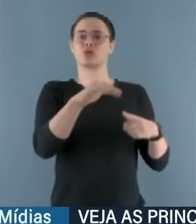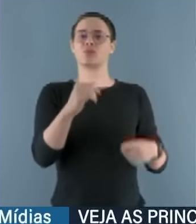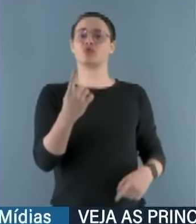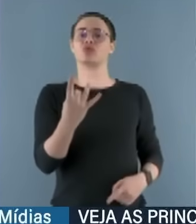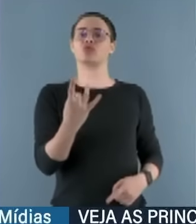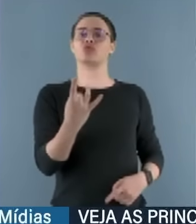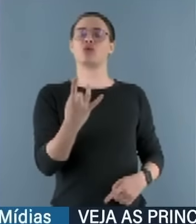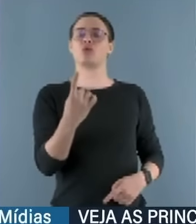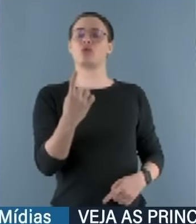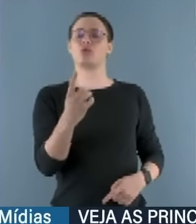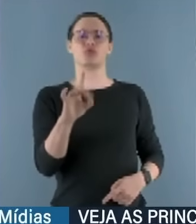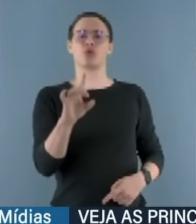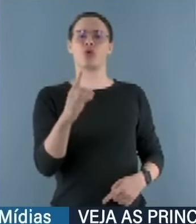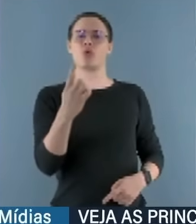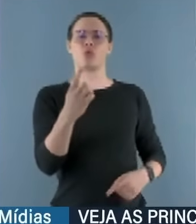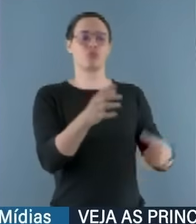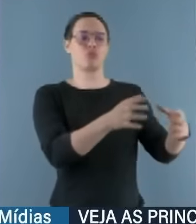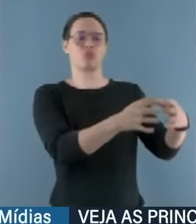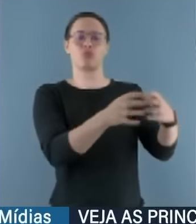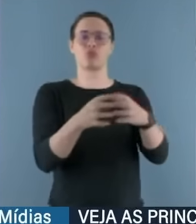um pelotão e não os todos,